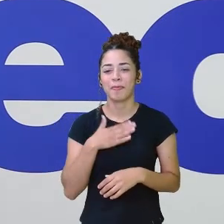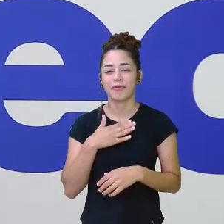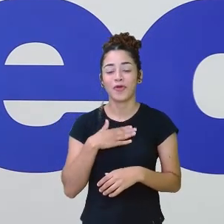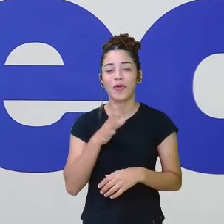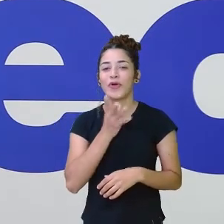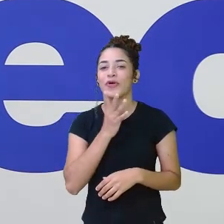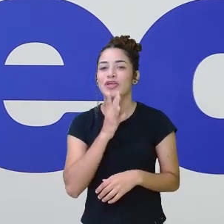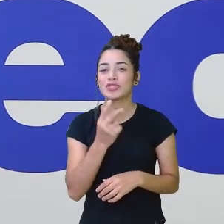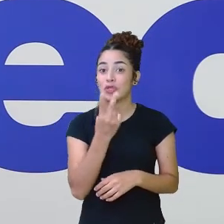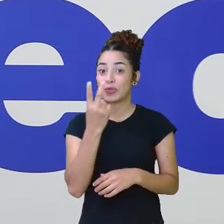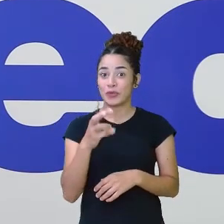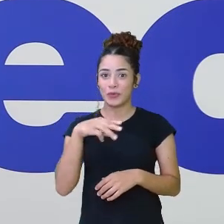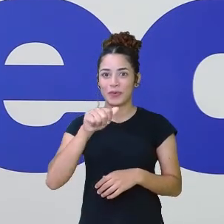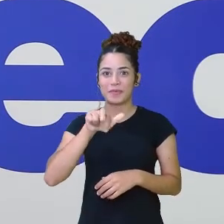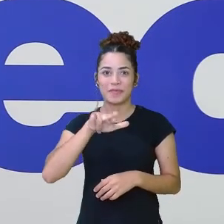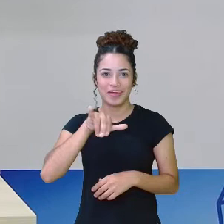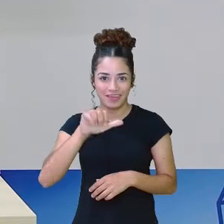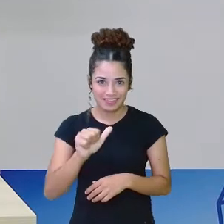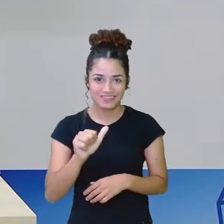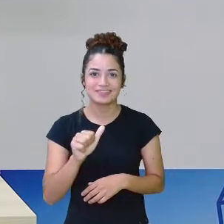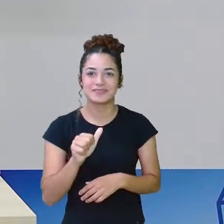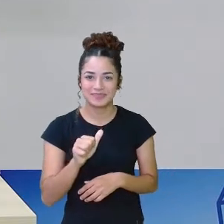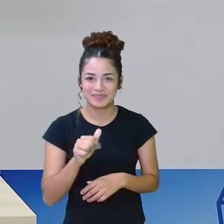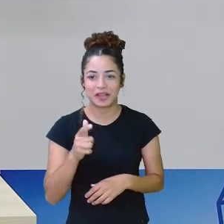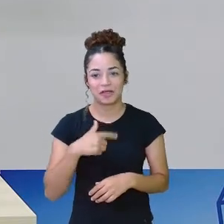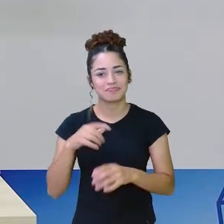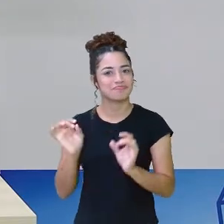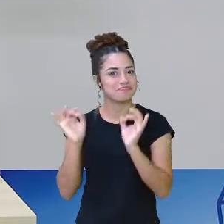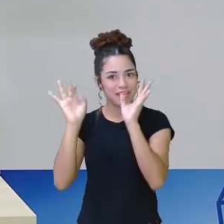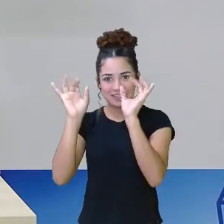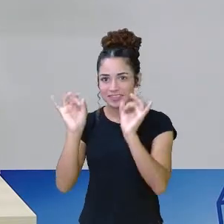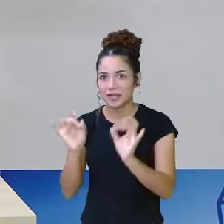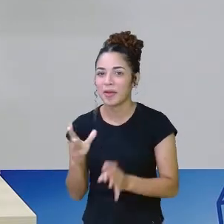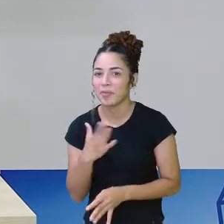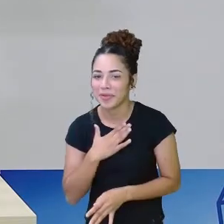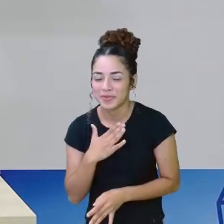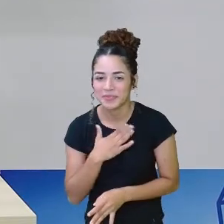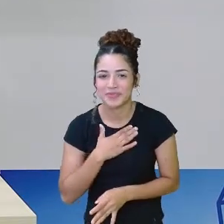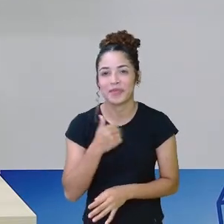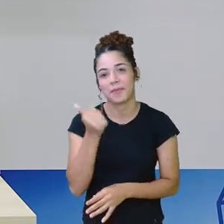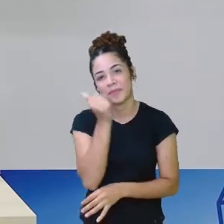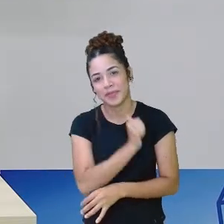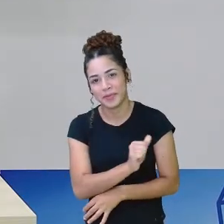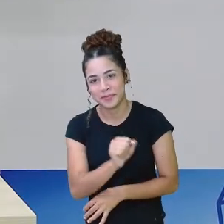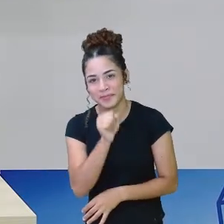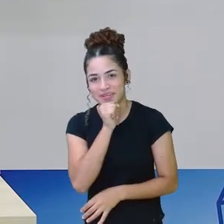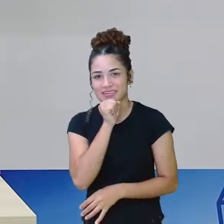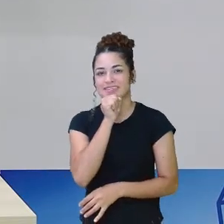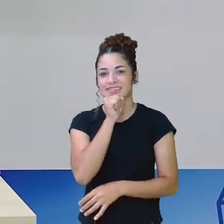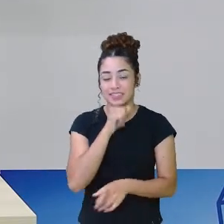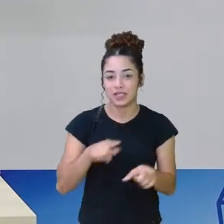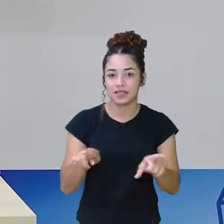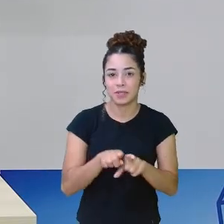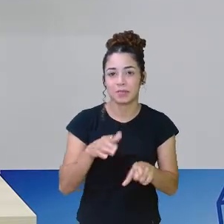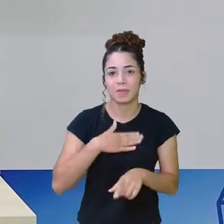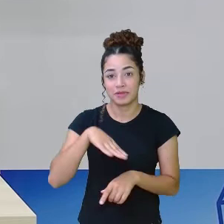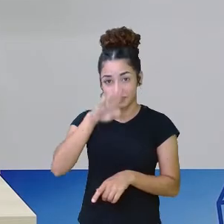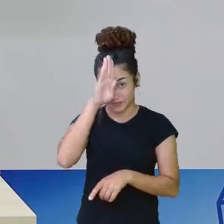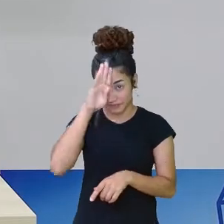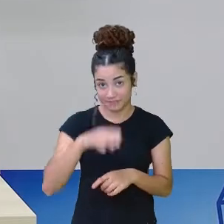tem 2 Marias. Especiais demais, inclusive. Que é a minha mãezinha e a minha